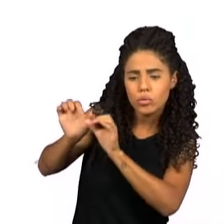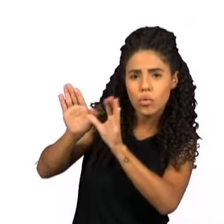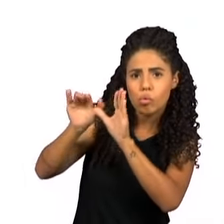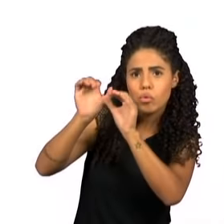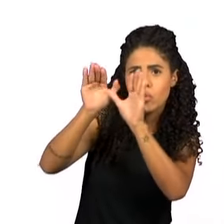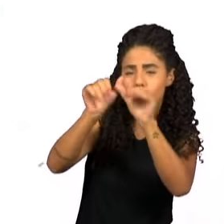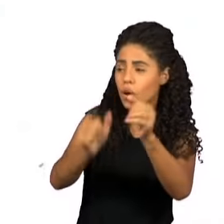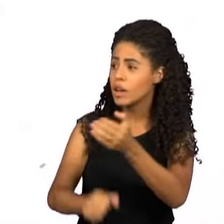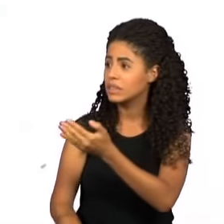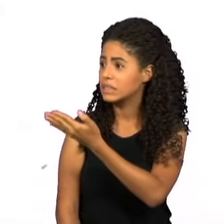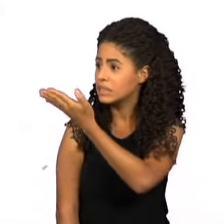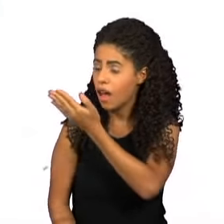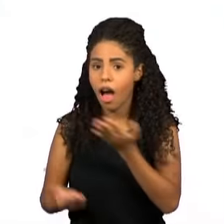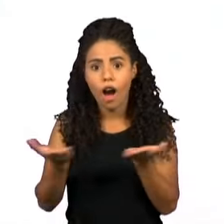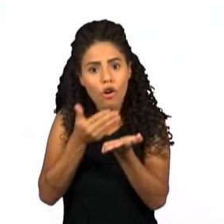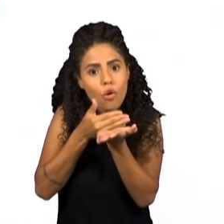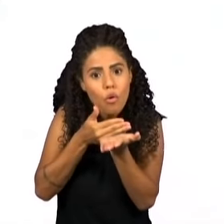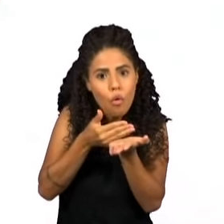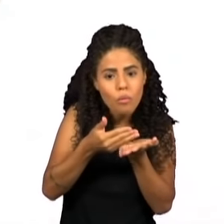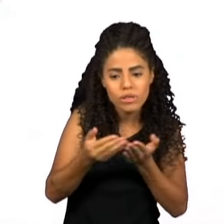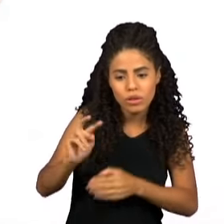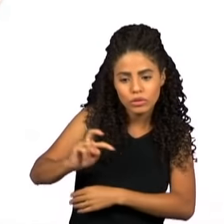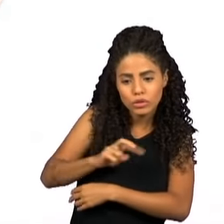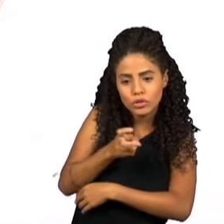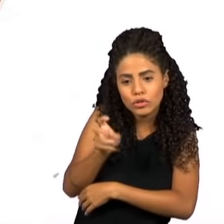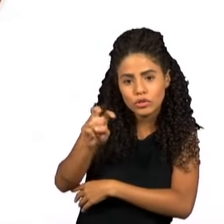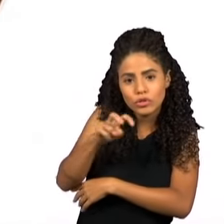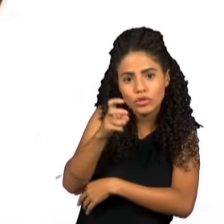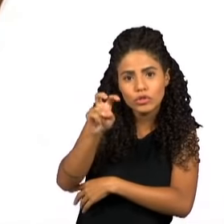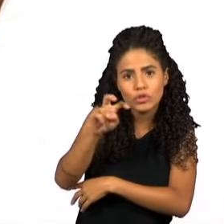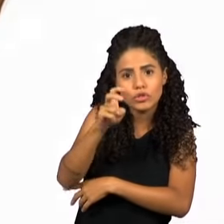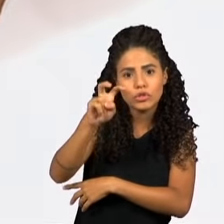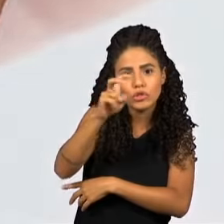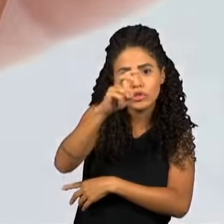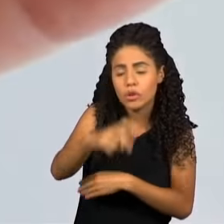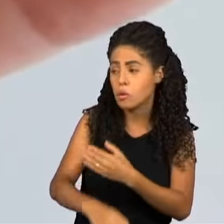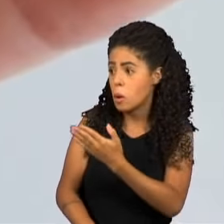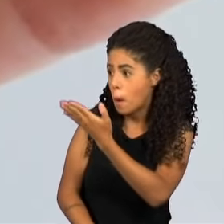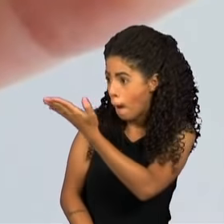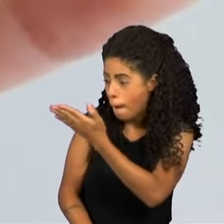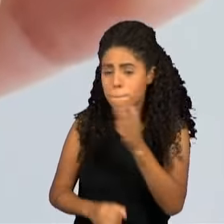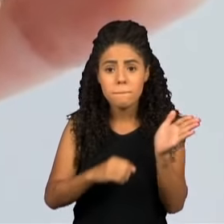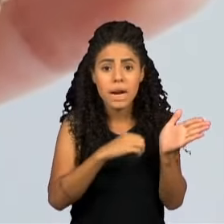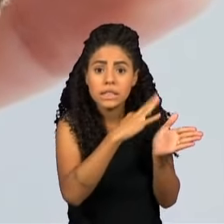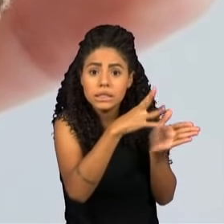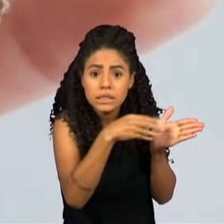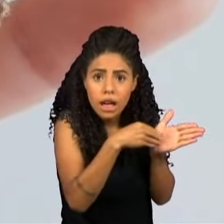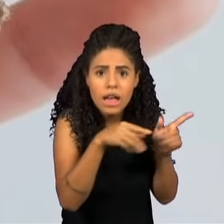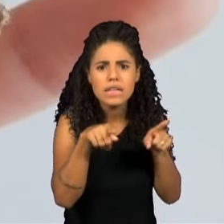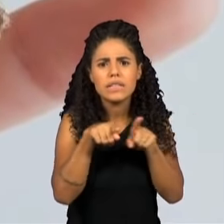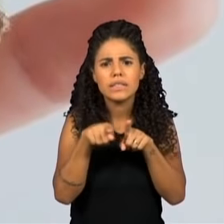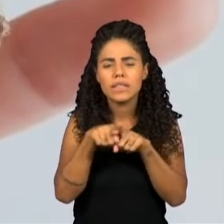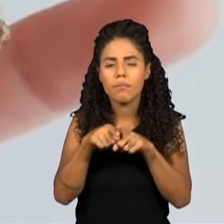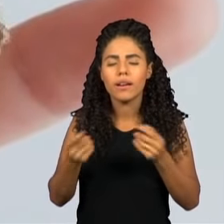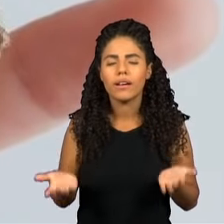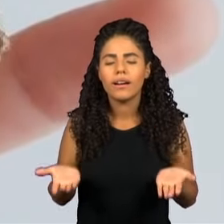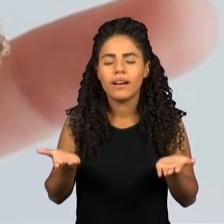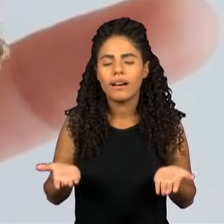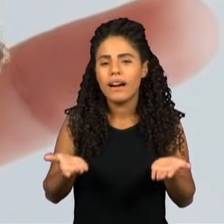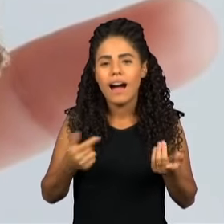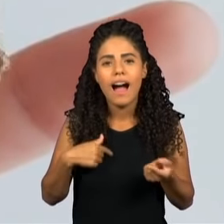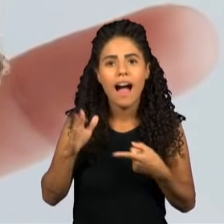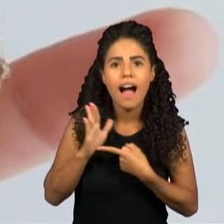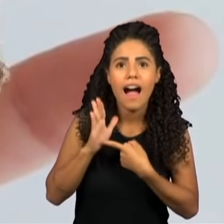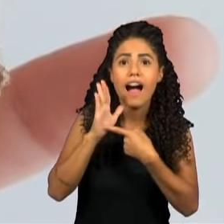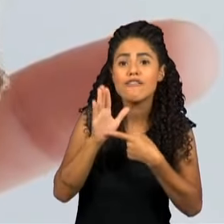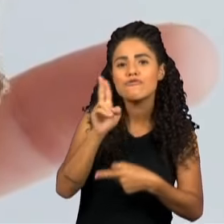primeiro ensaio com répteis, no caso, a periquitambóia da Amazônia. E para trazer ainda mais leveza, Laura